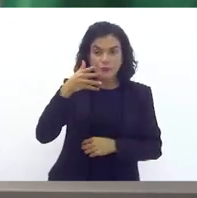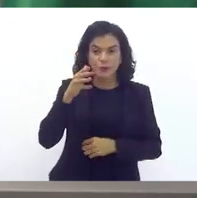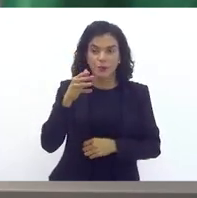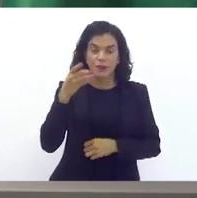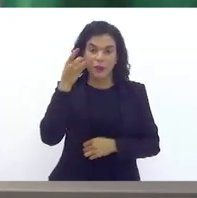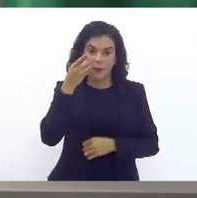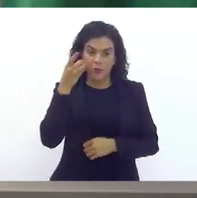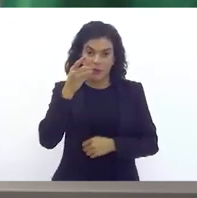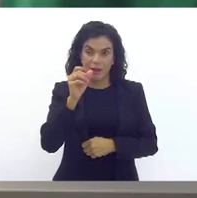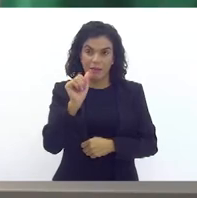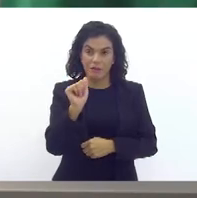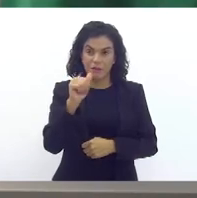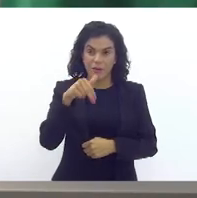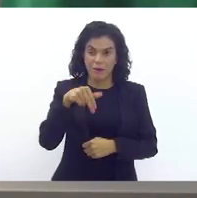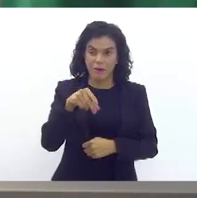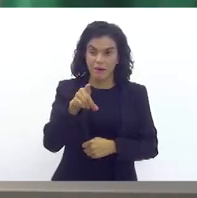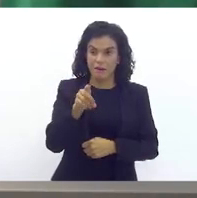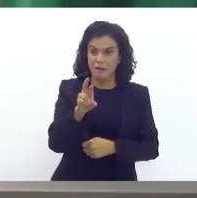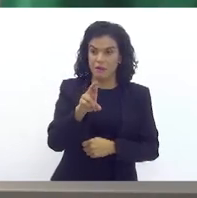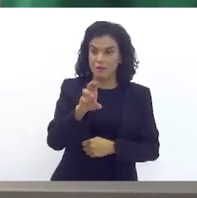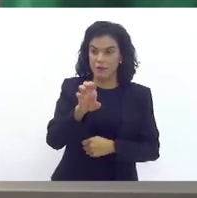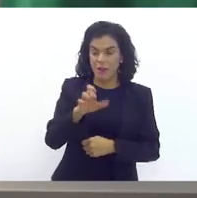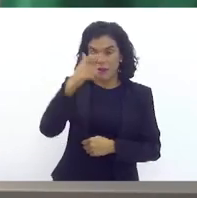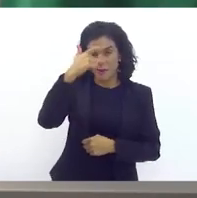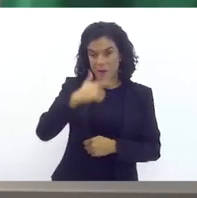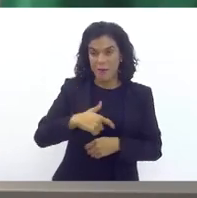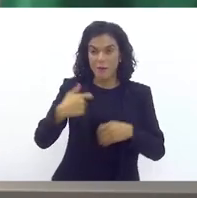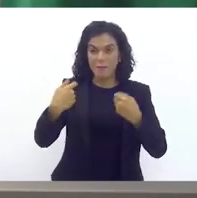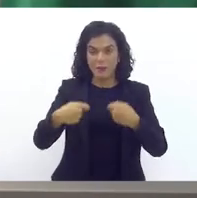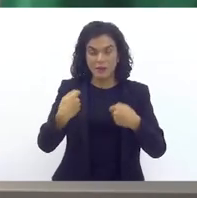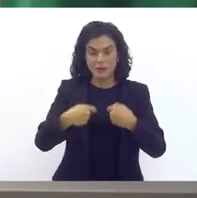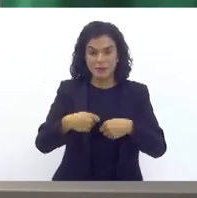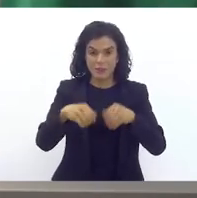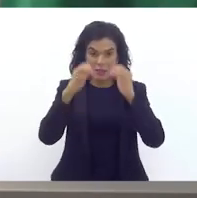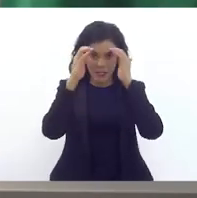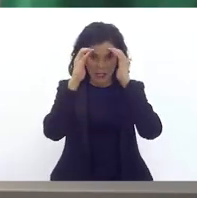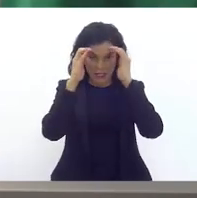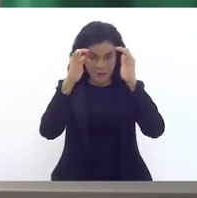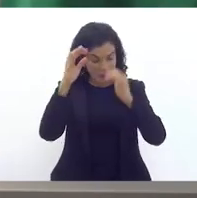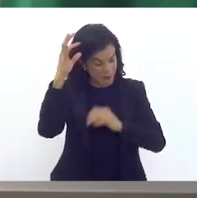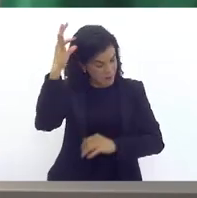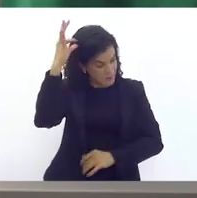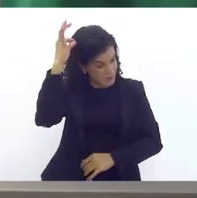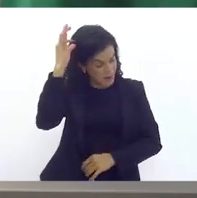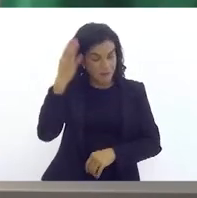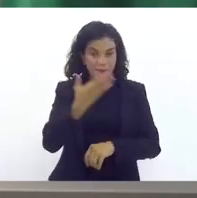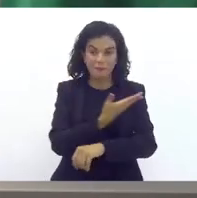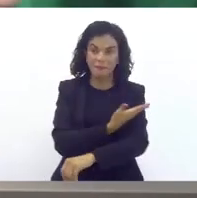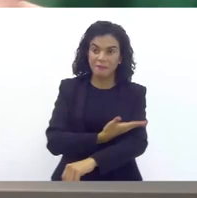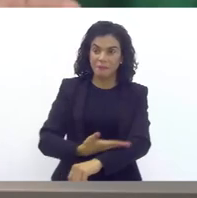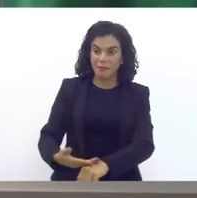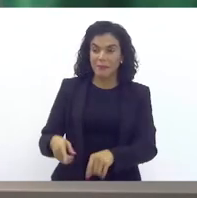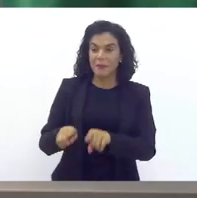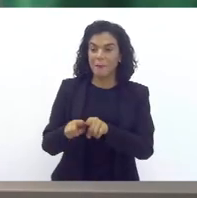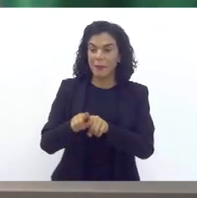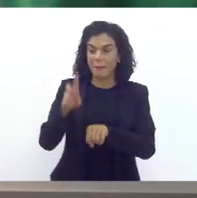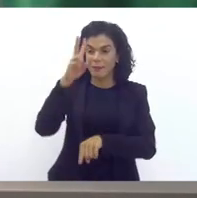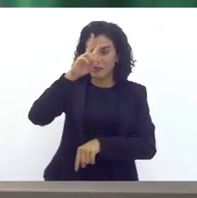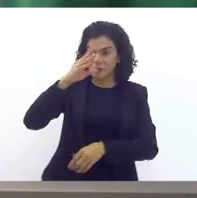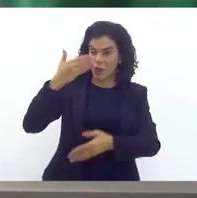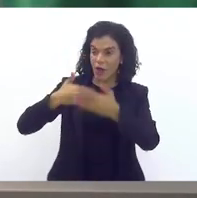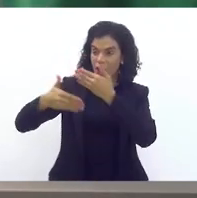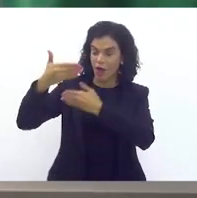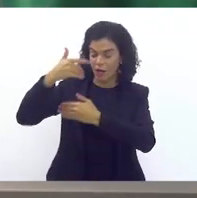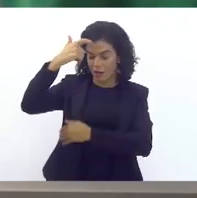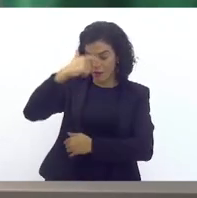deputada e deputado, eu preciso, em respeito aos meus próprios cabelos brancos e à minha história como servidor